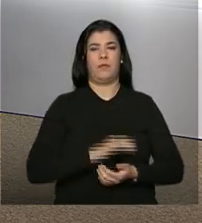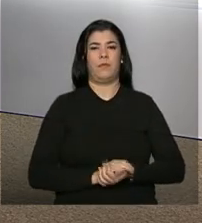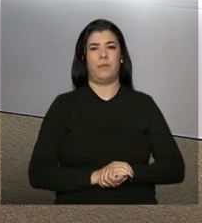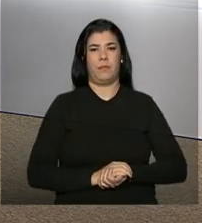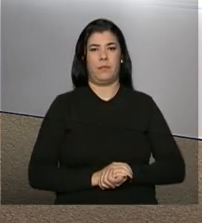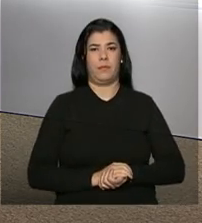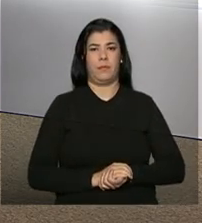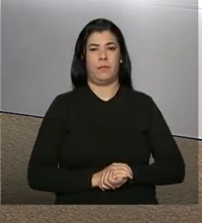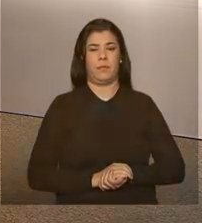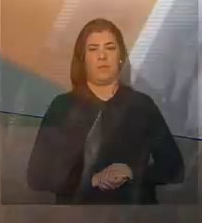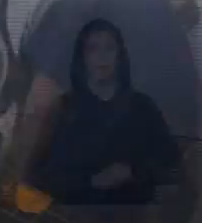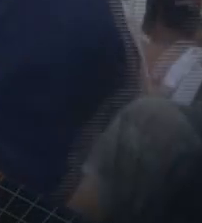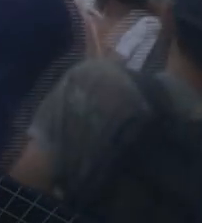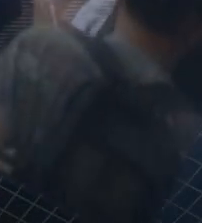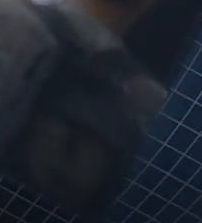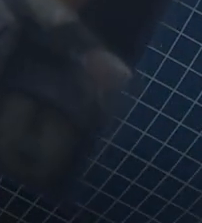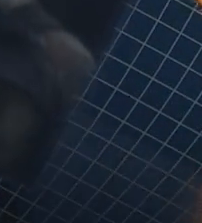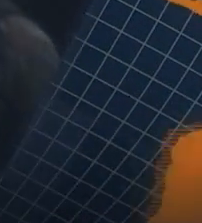Governo Federal.